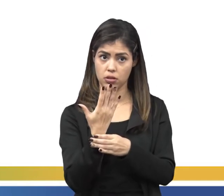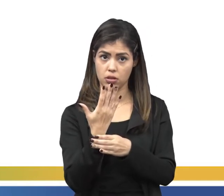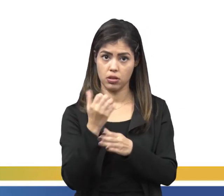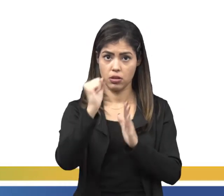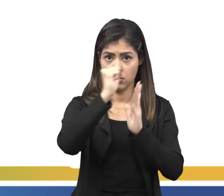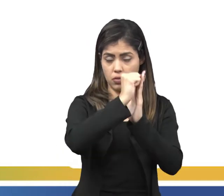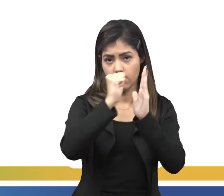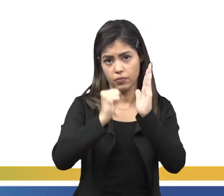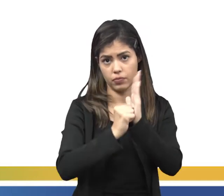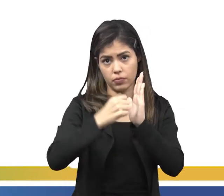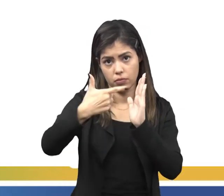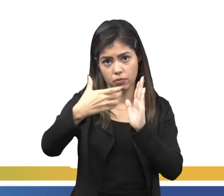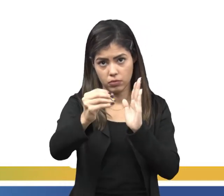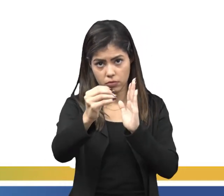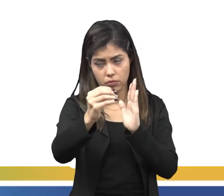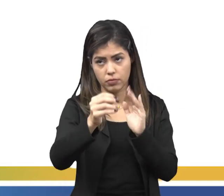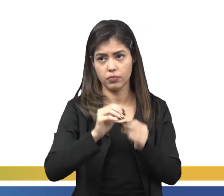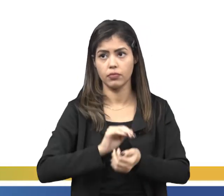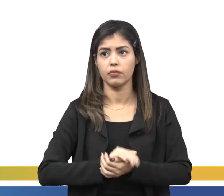século XX.